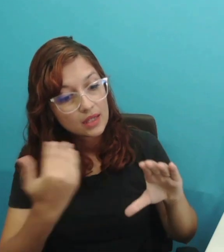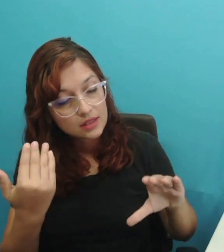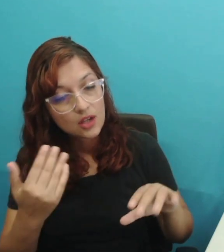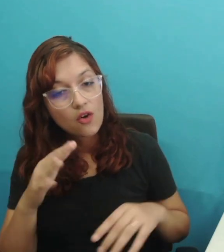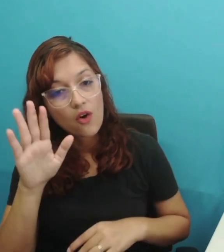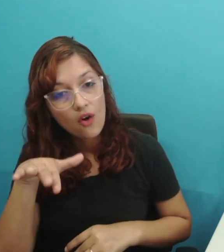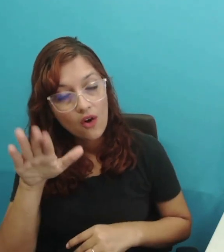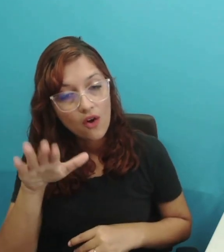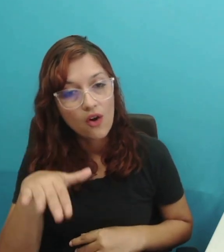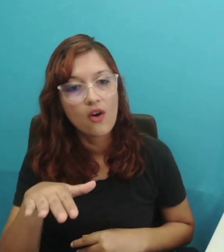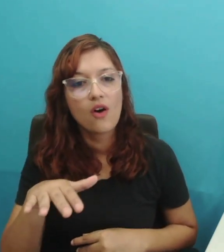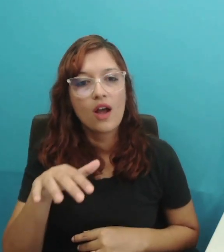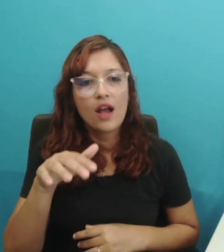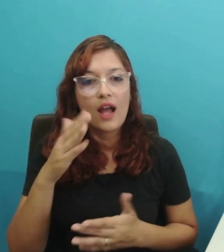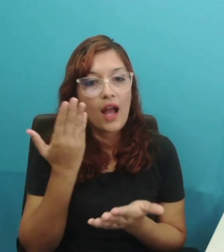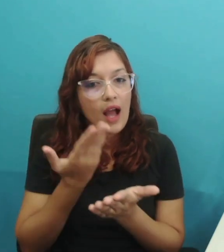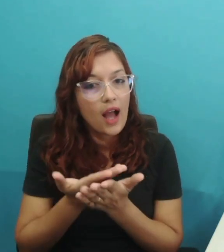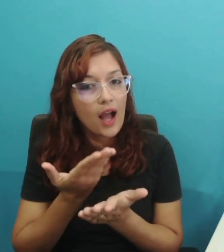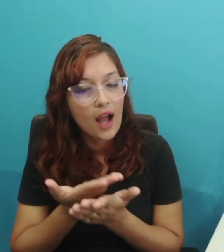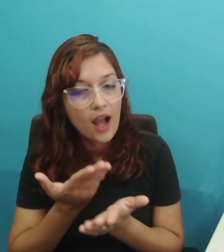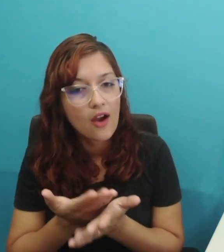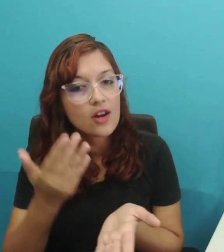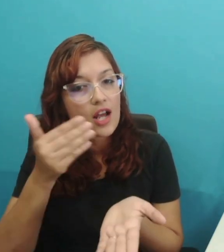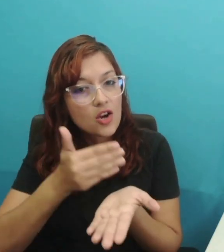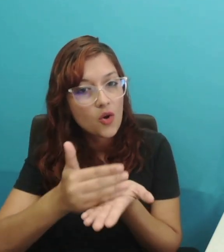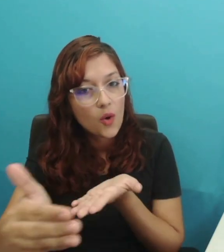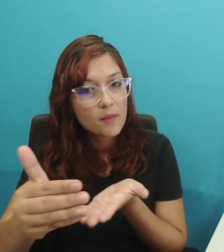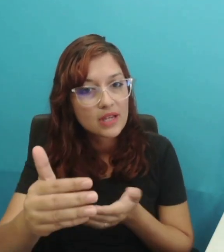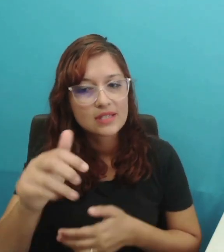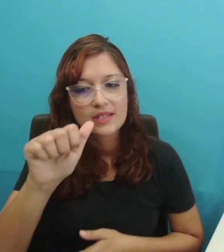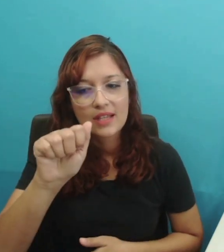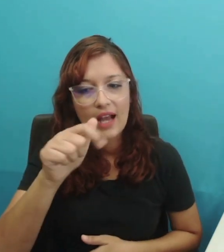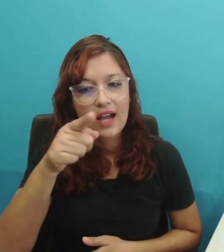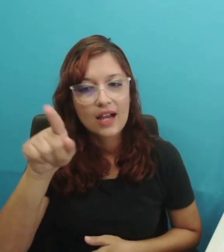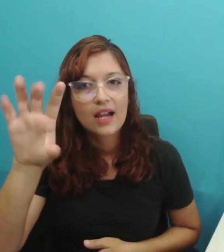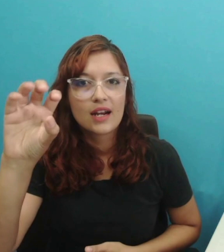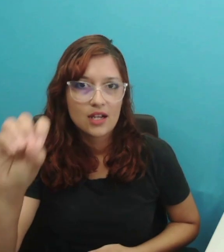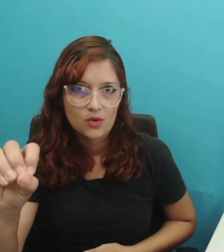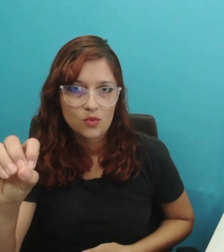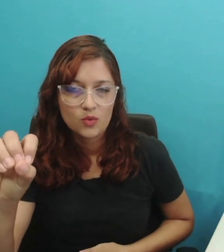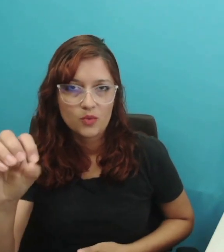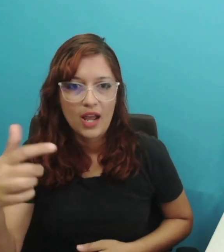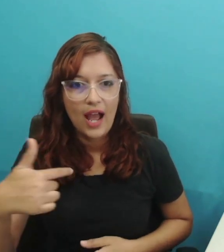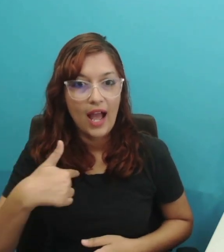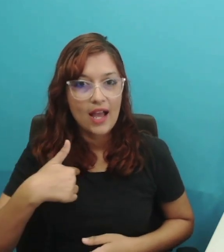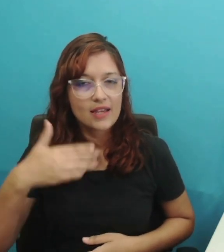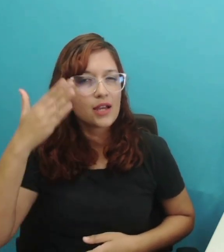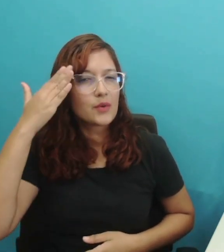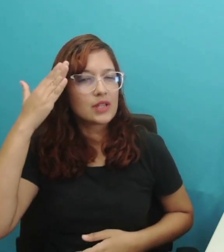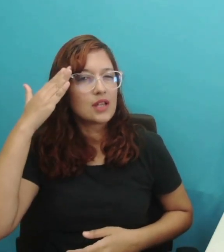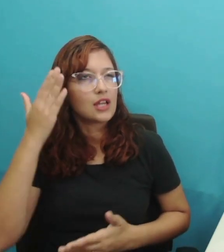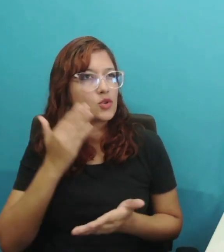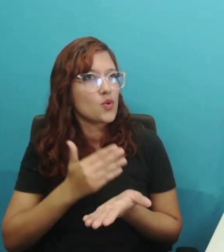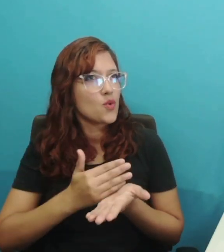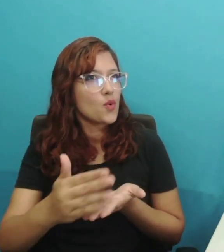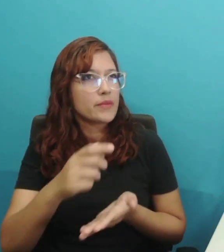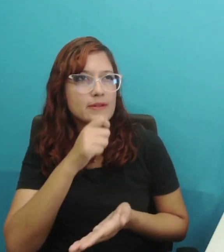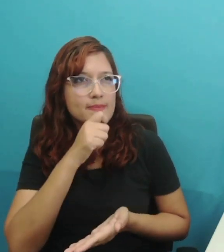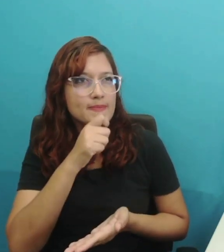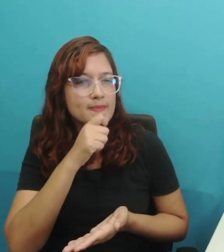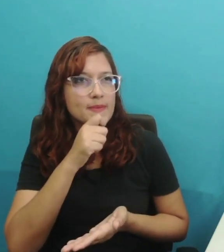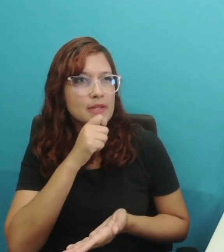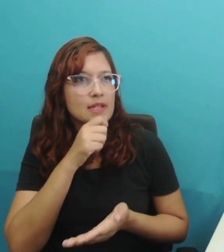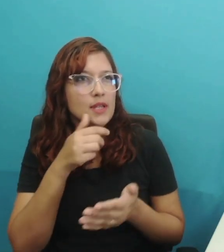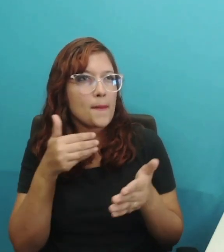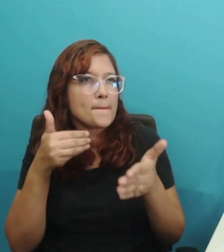Então, se a pessoa me mandar uma mensagem, olha, as aulas começarão. Aí